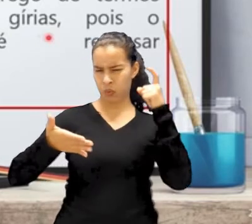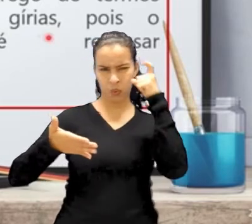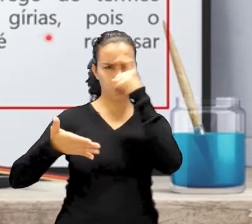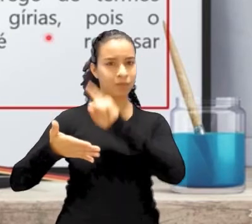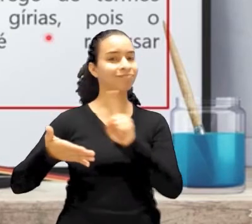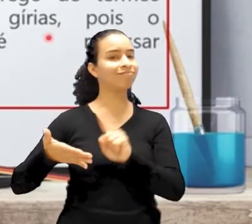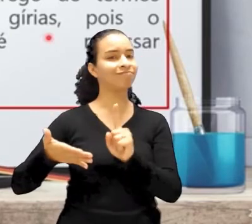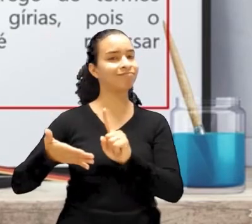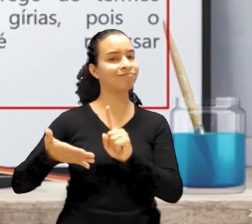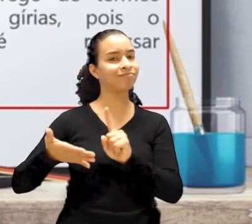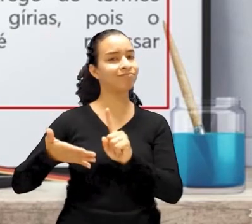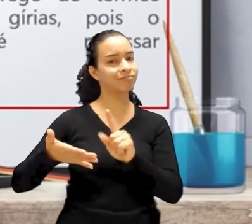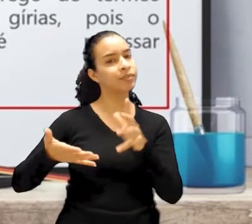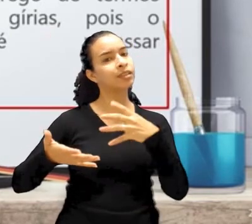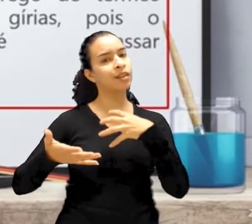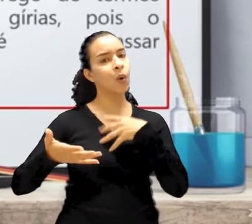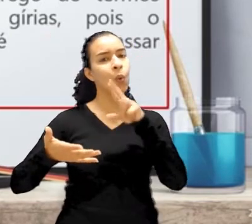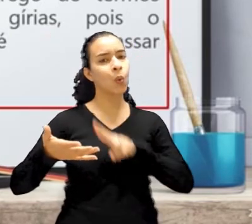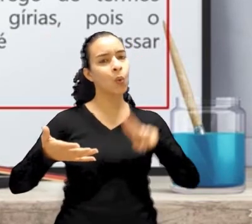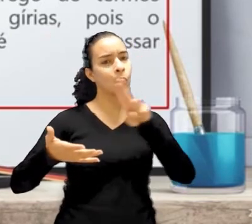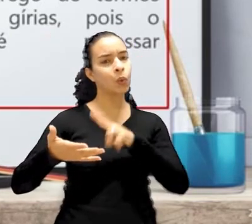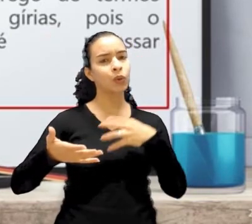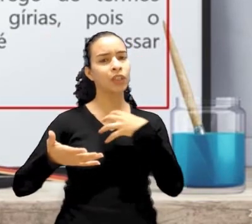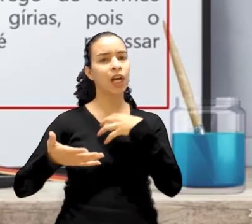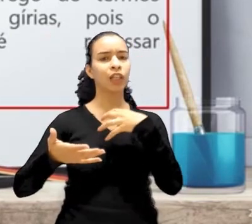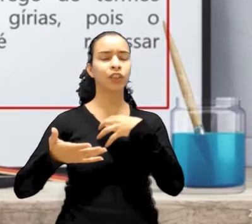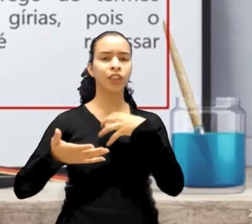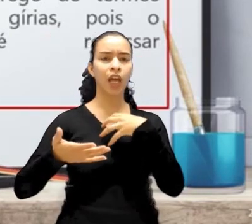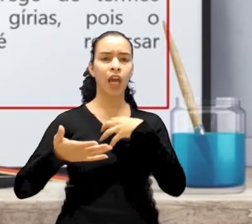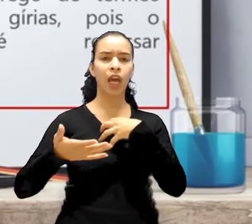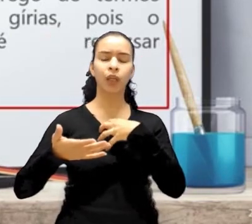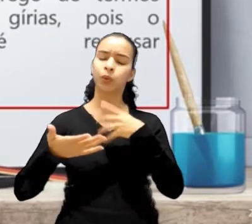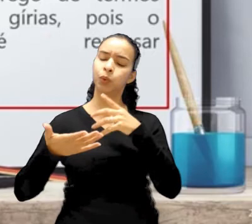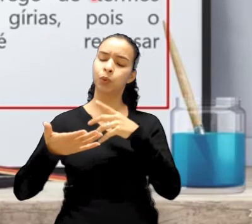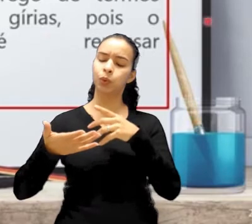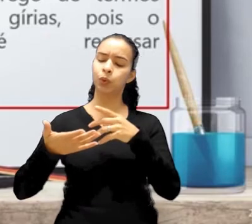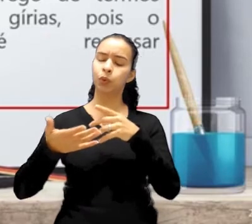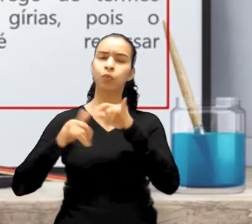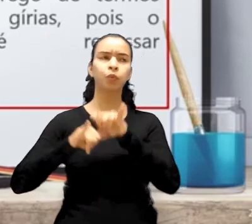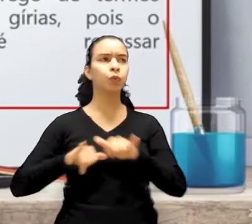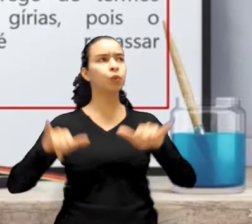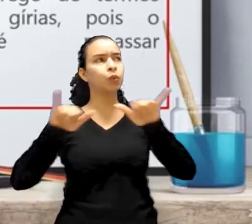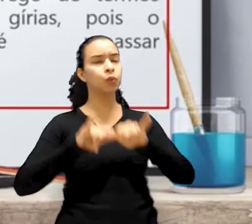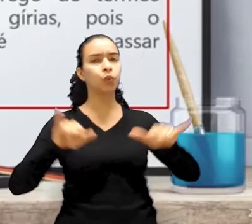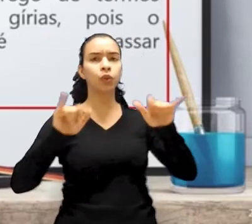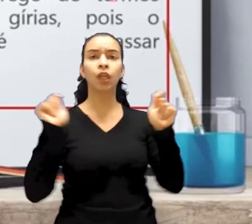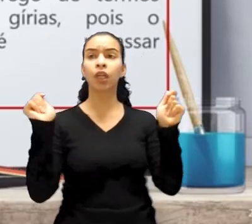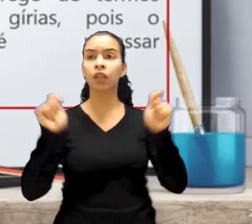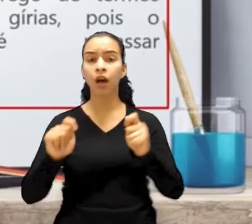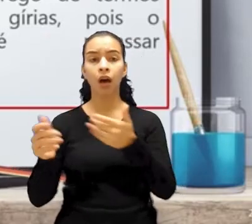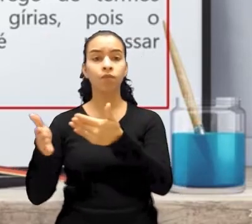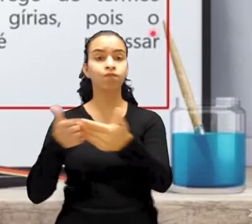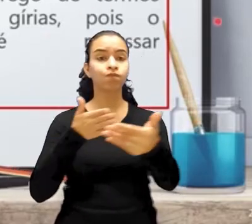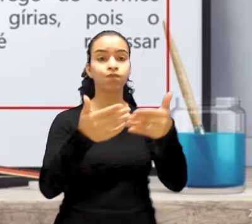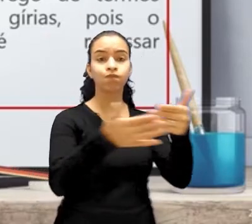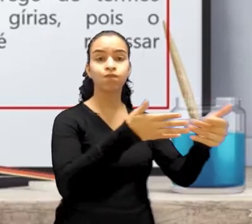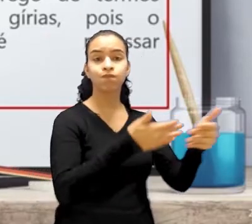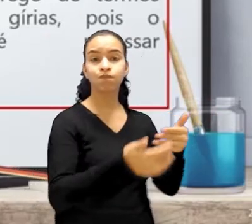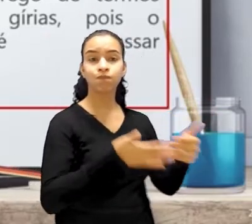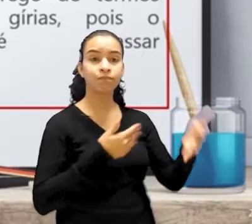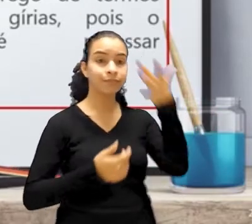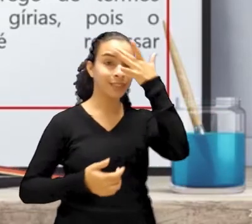conhecimento. Então, por isso se utiliza uma linguagem mais formal, porque ele vai ter uma circulação aí,